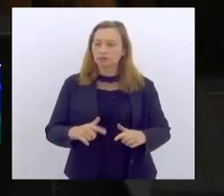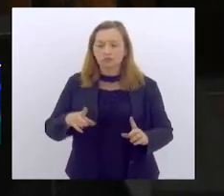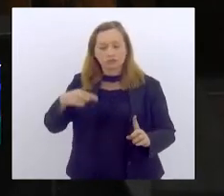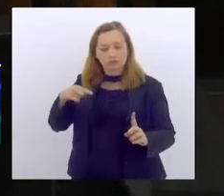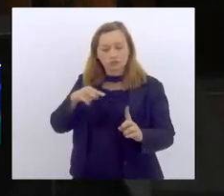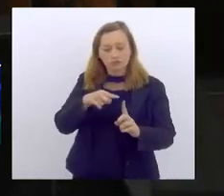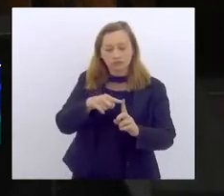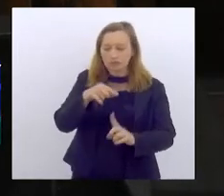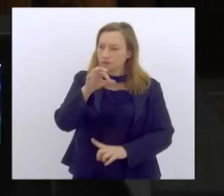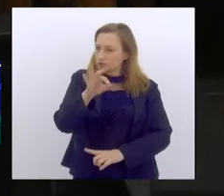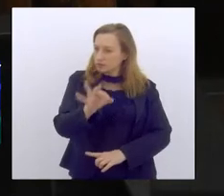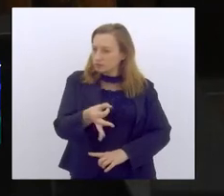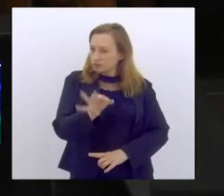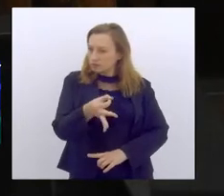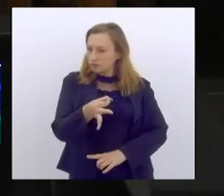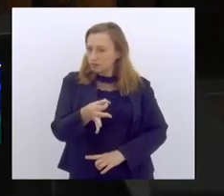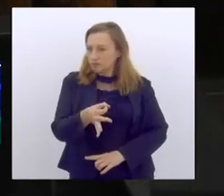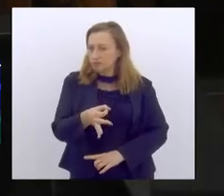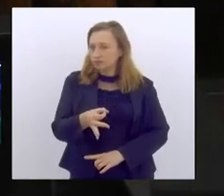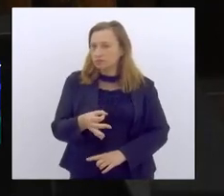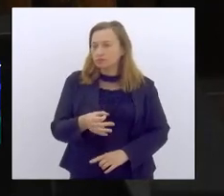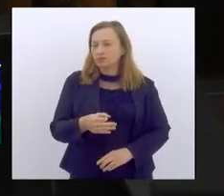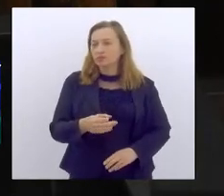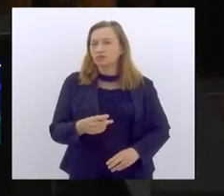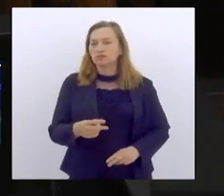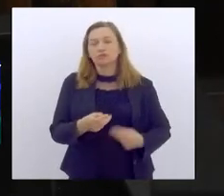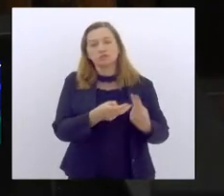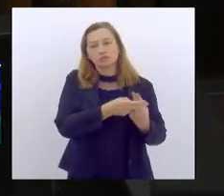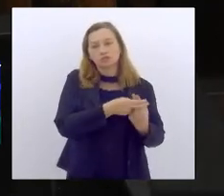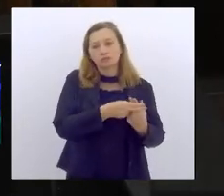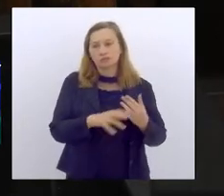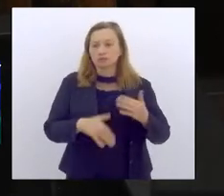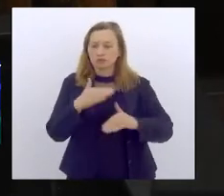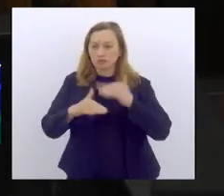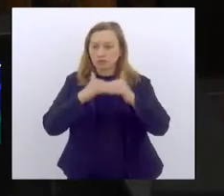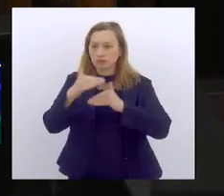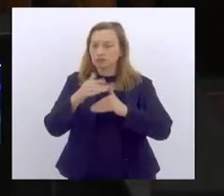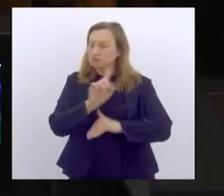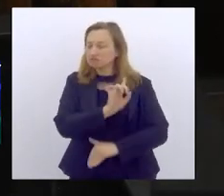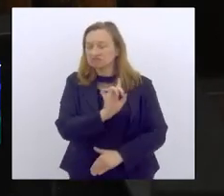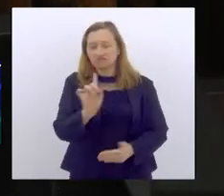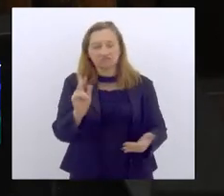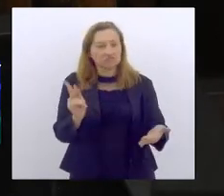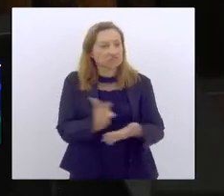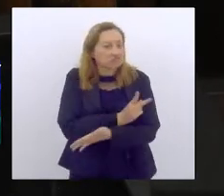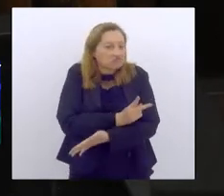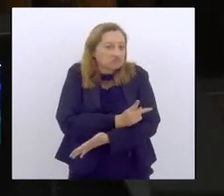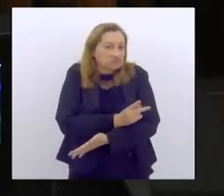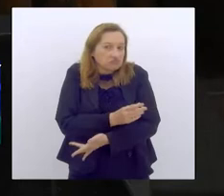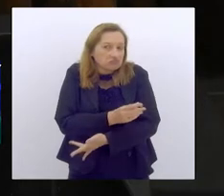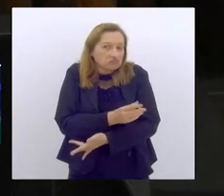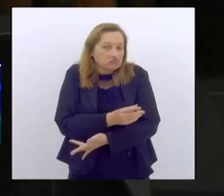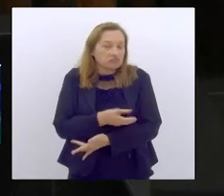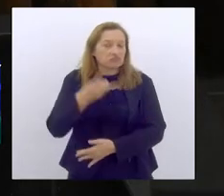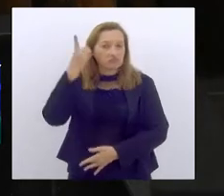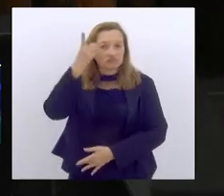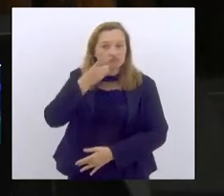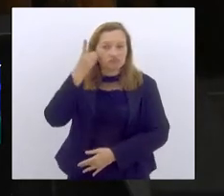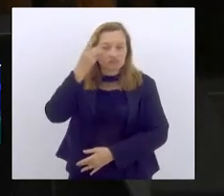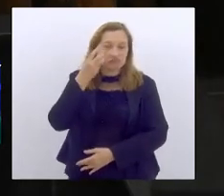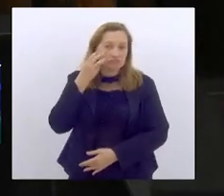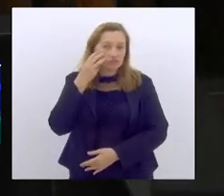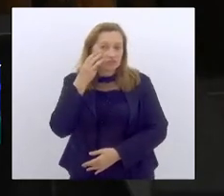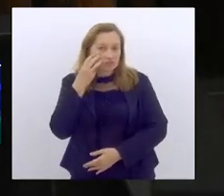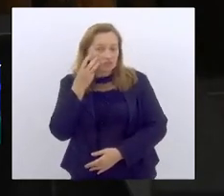objetivas que faço o SUS avançar E isso não acontecerá Deputado waldeck